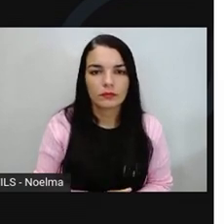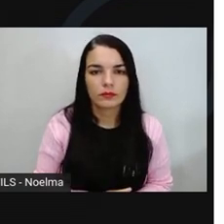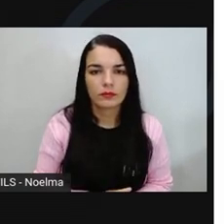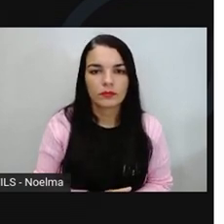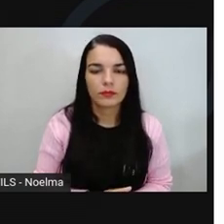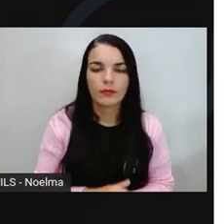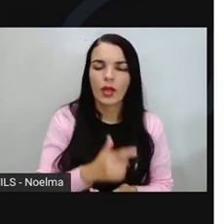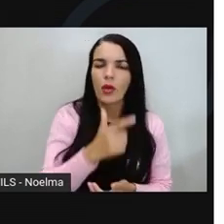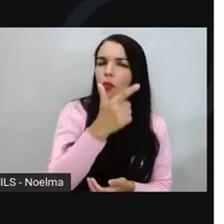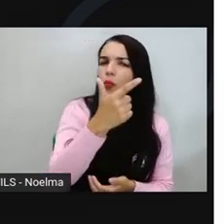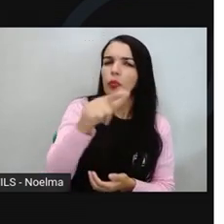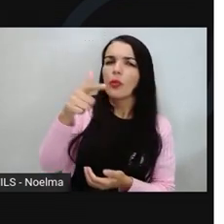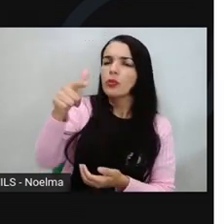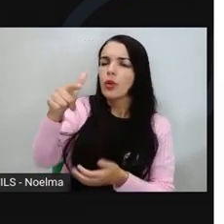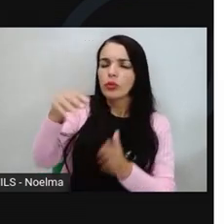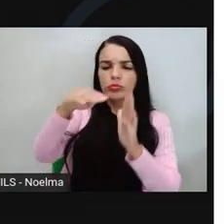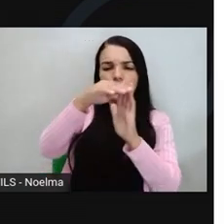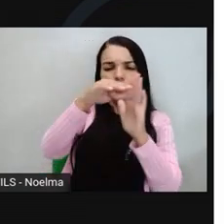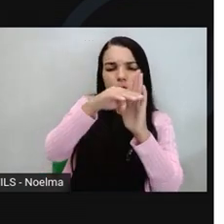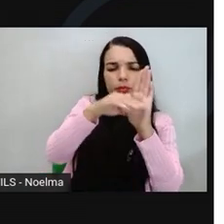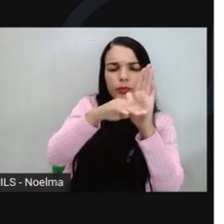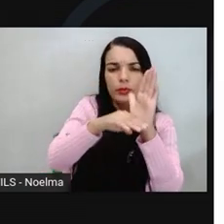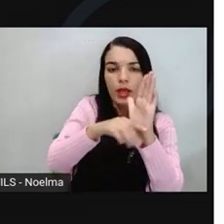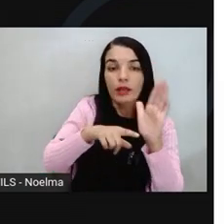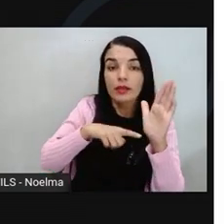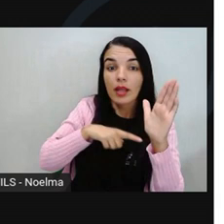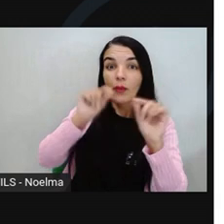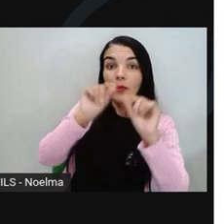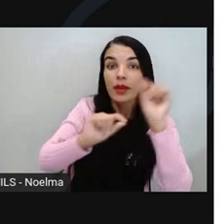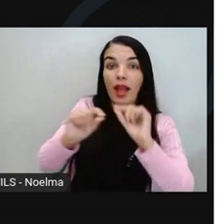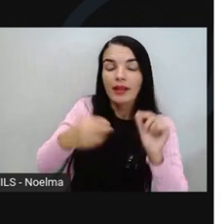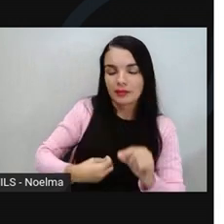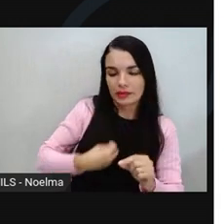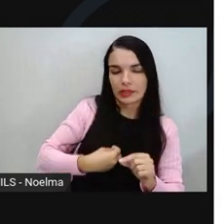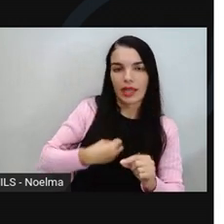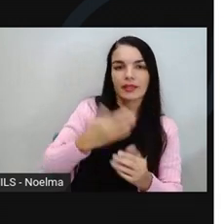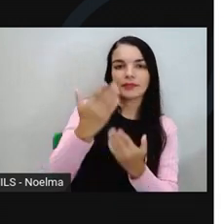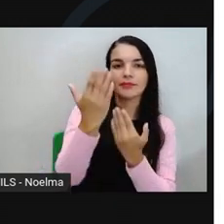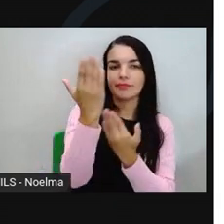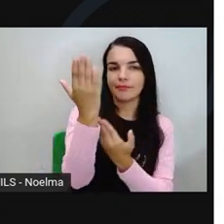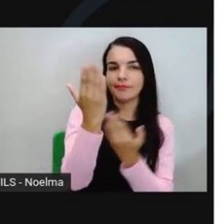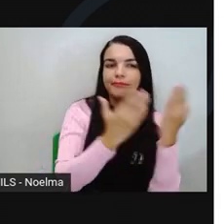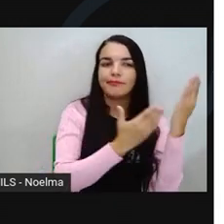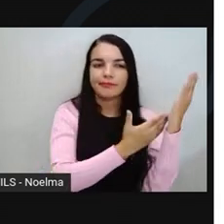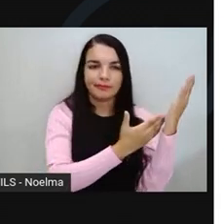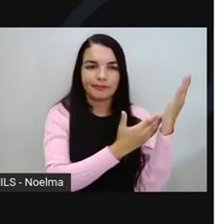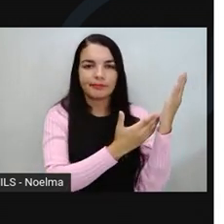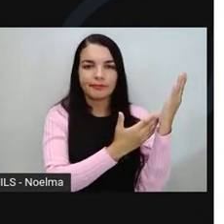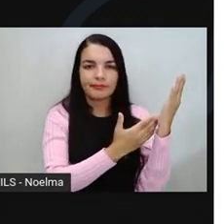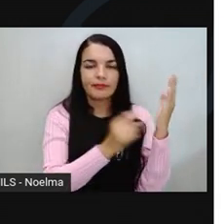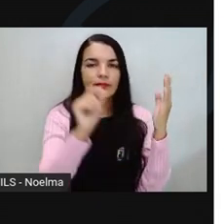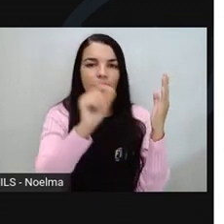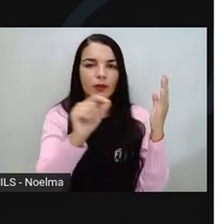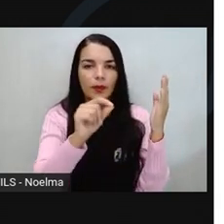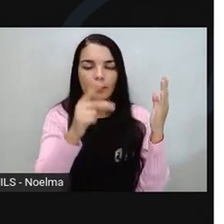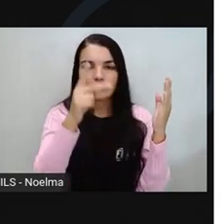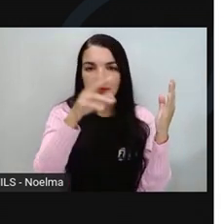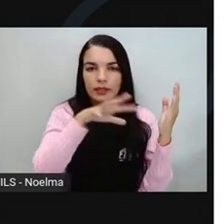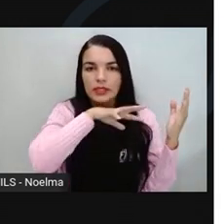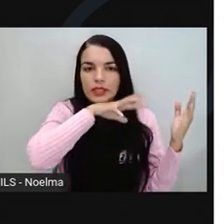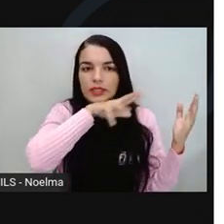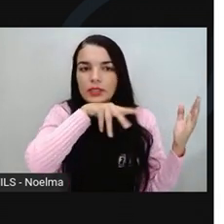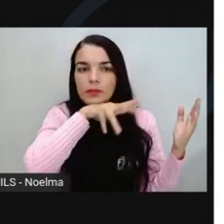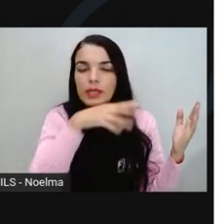Os demais níveis são compostos pelos seres heterotróficos. Os herbívoros, por